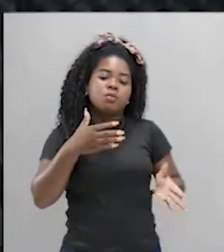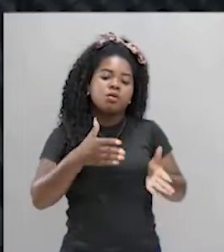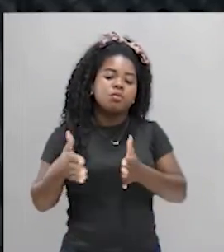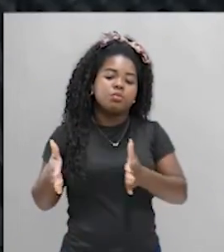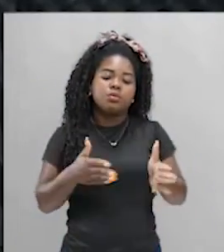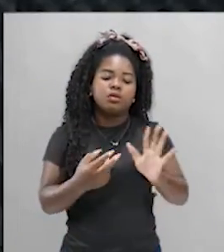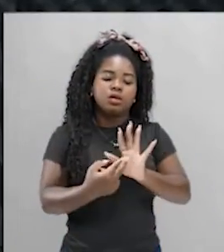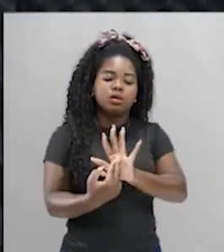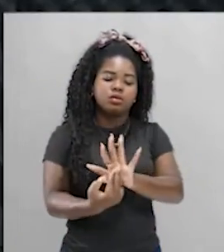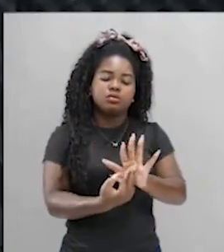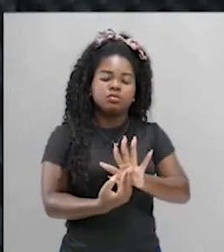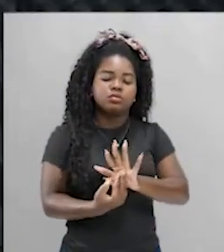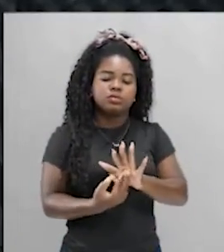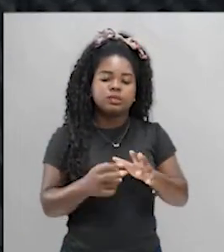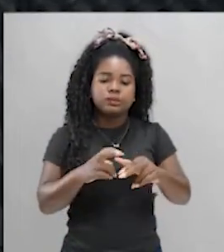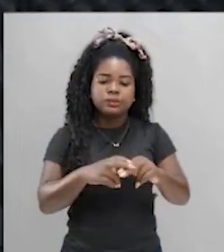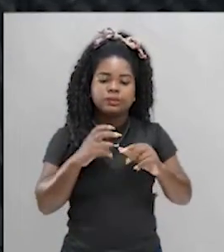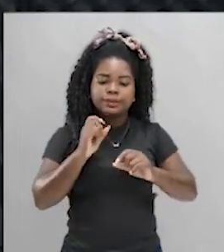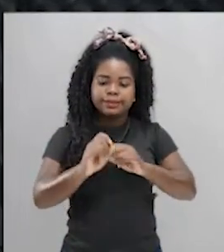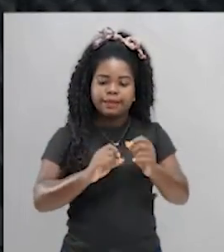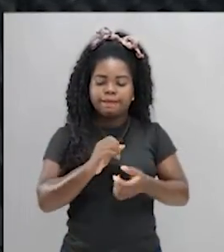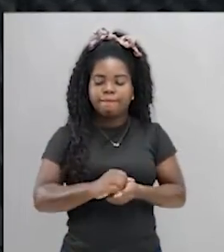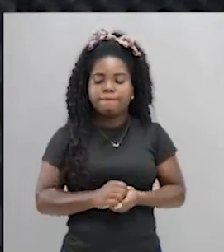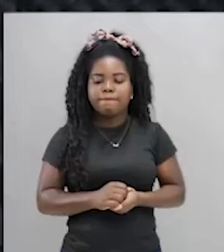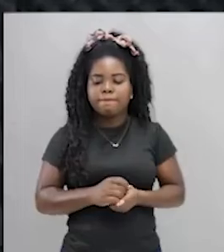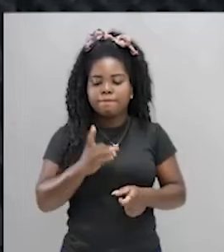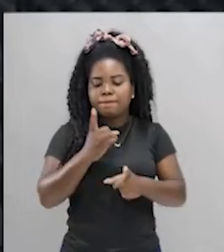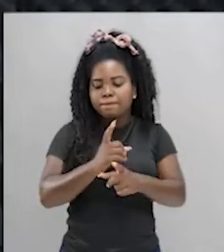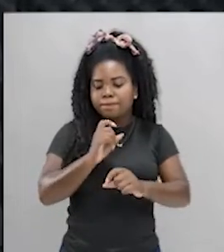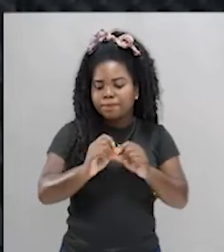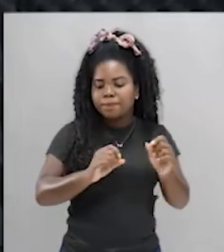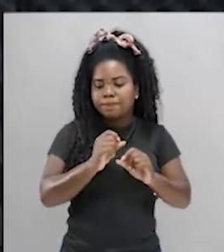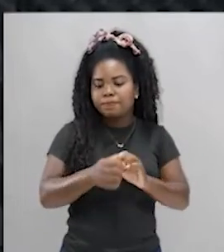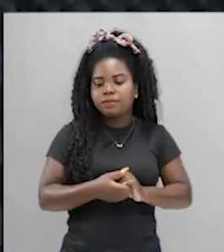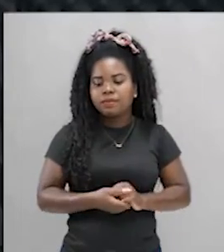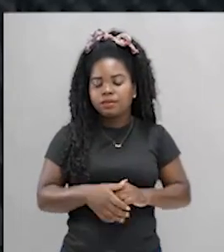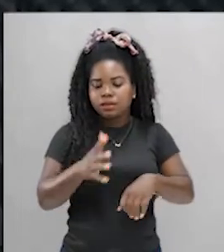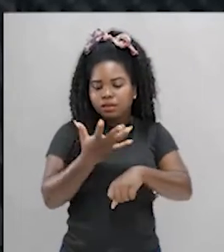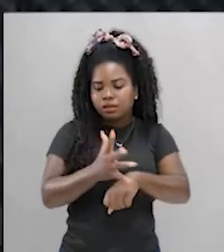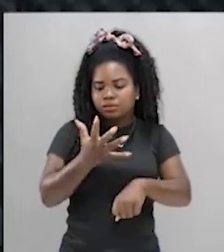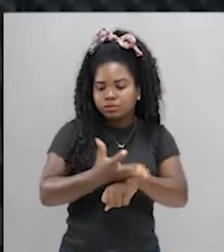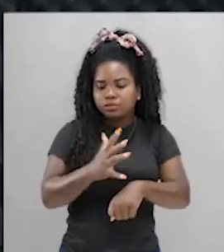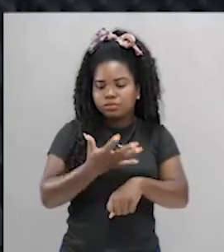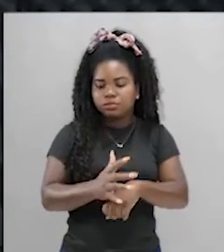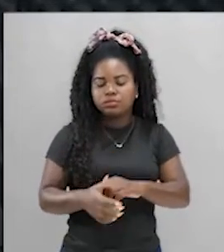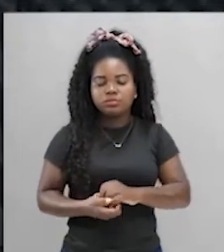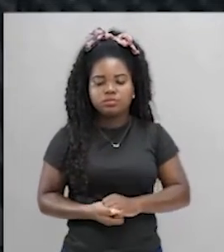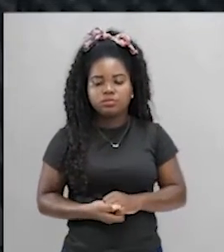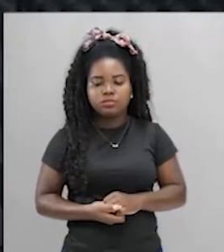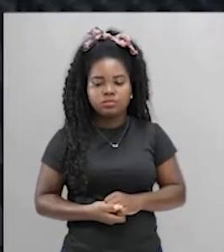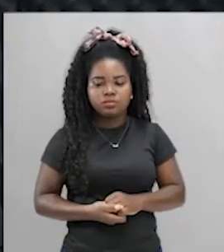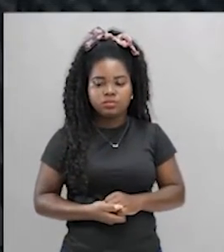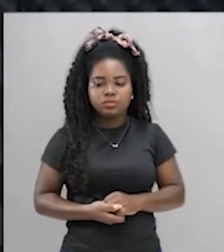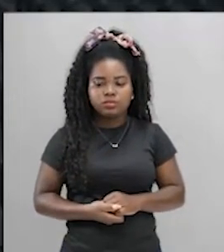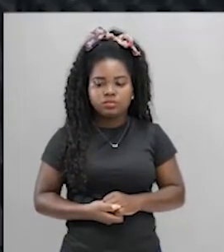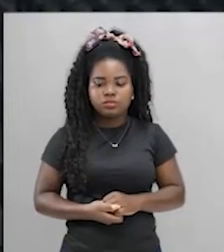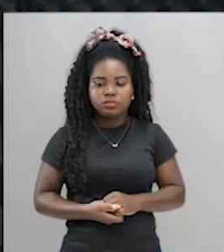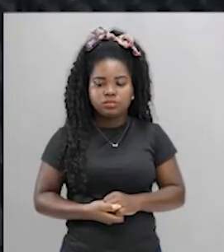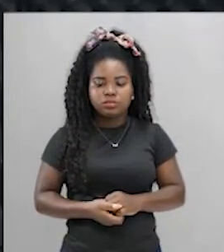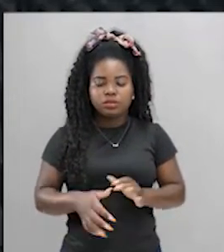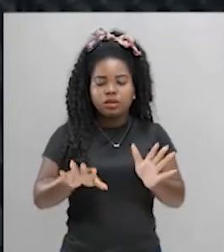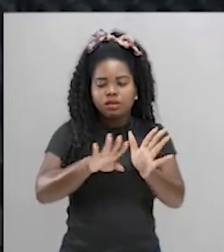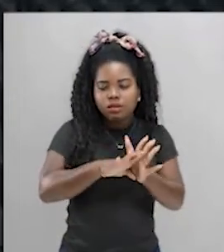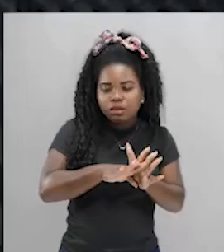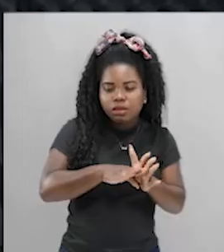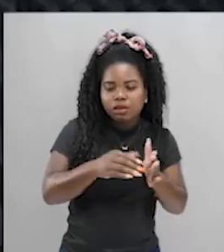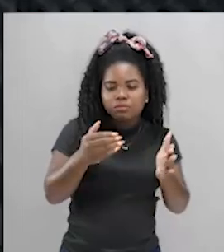de representação e a partir desse processo que eu vou encontrando, a partir dos exercícios, das técnicas do Grotowski, até